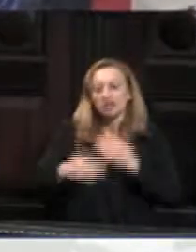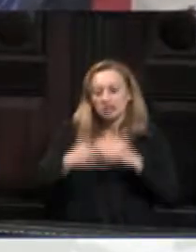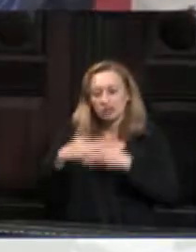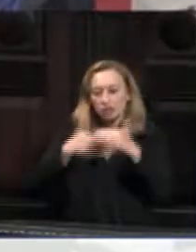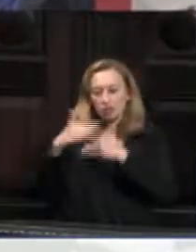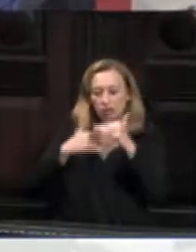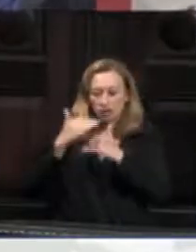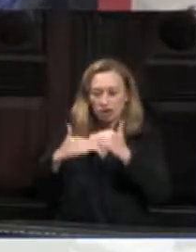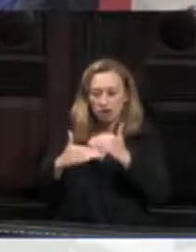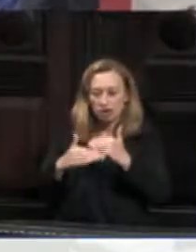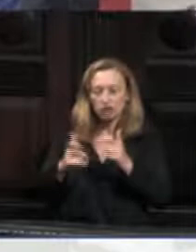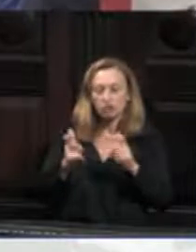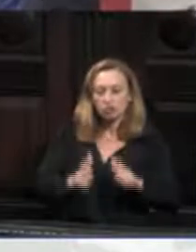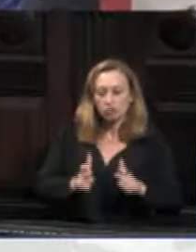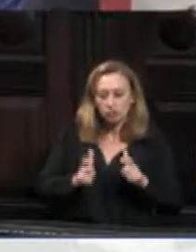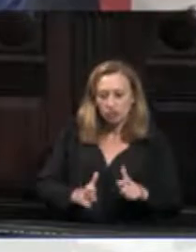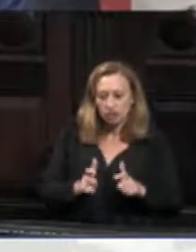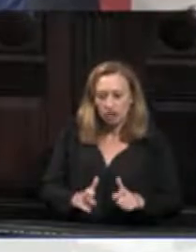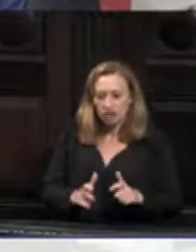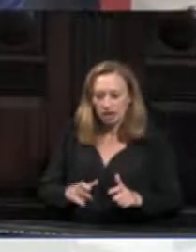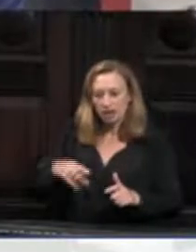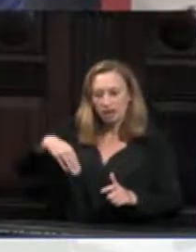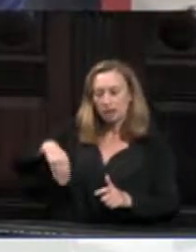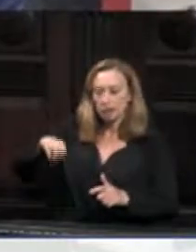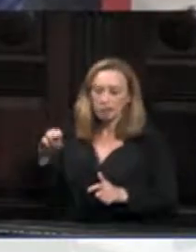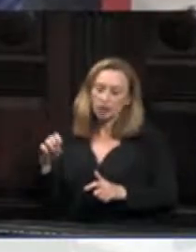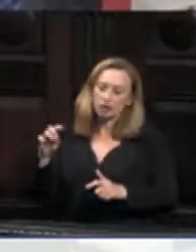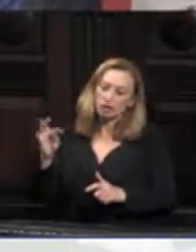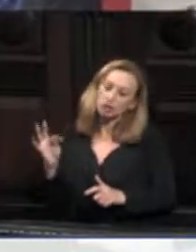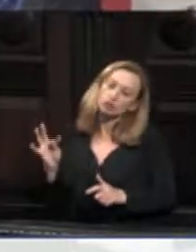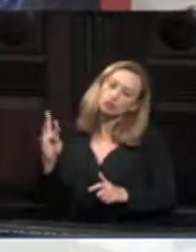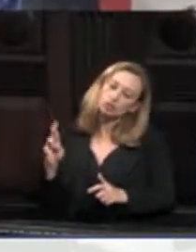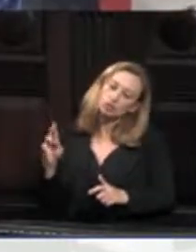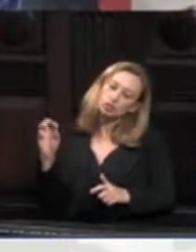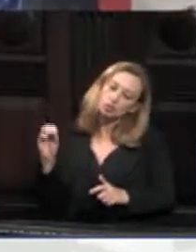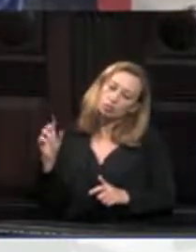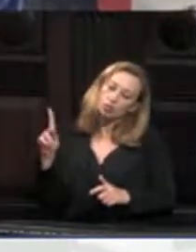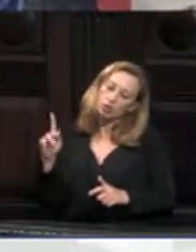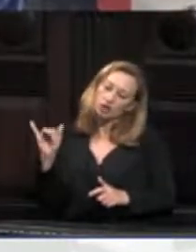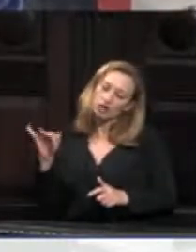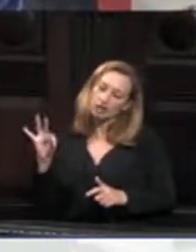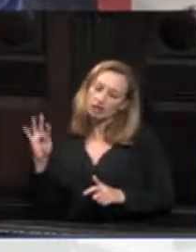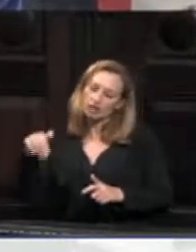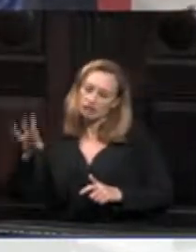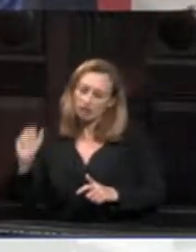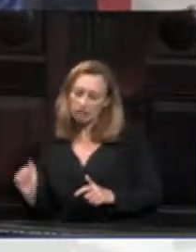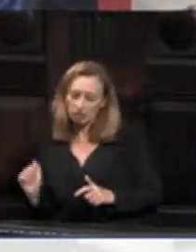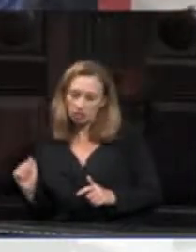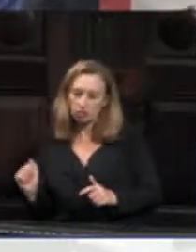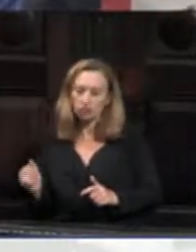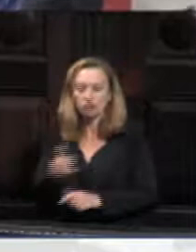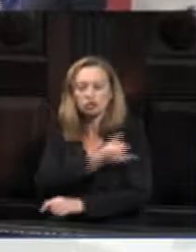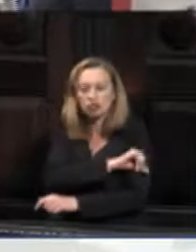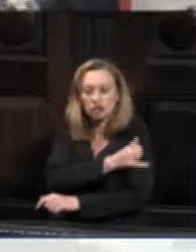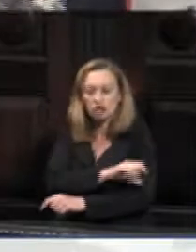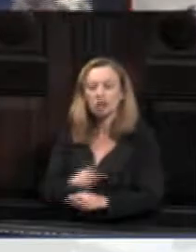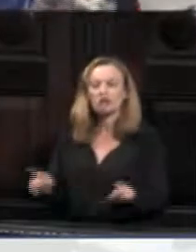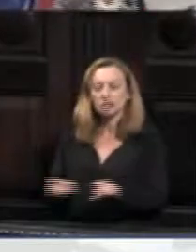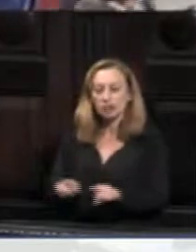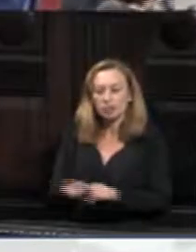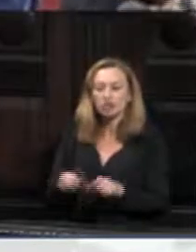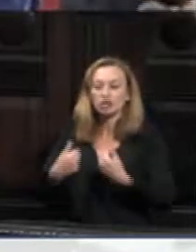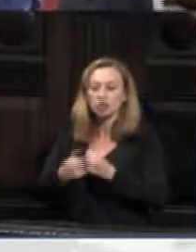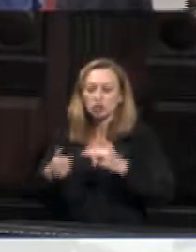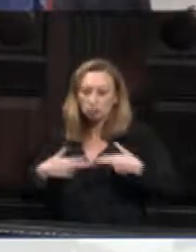região metropolitana do Rio de Janeiro. Os grandes problemas na área de saneamento, de transporte, de infraestrutura, muitas vezes